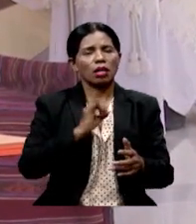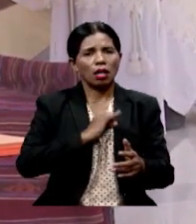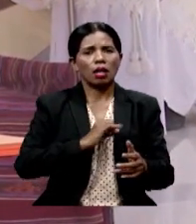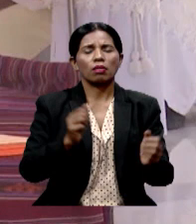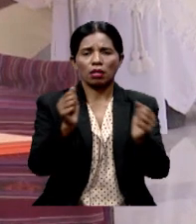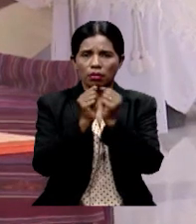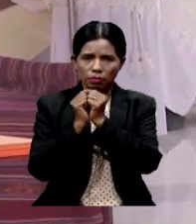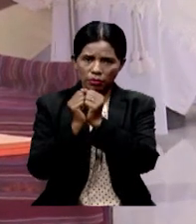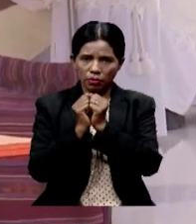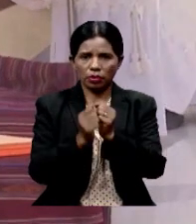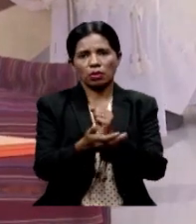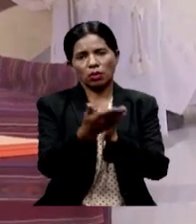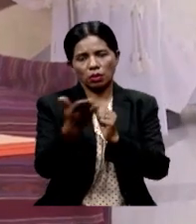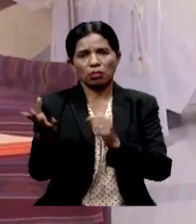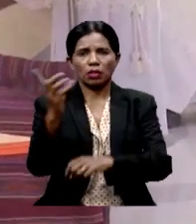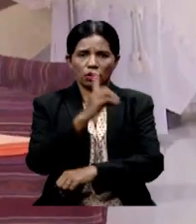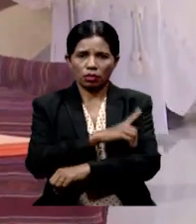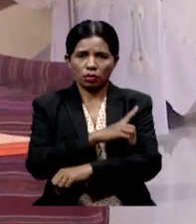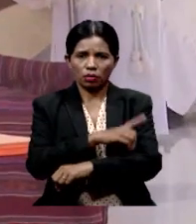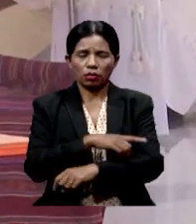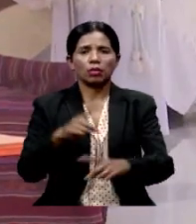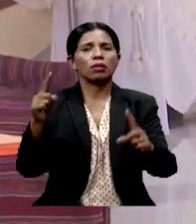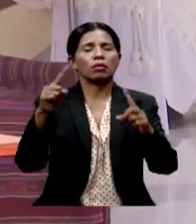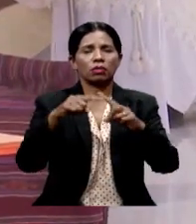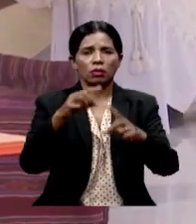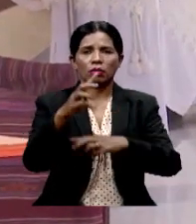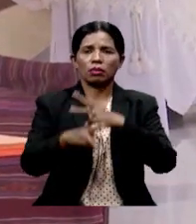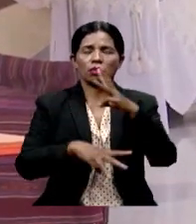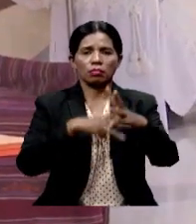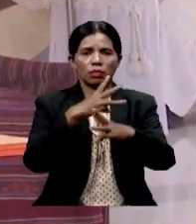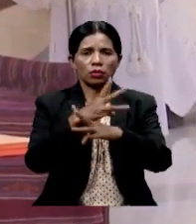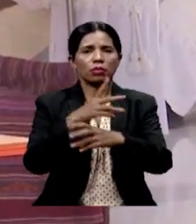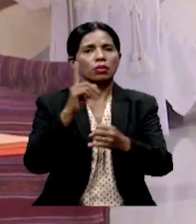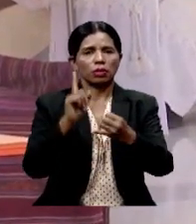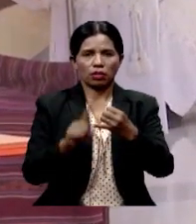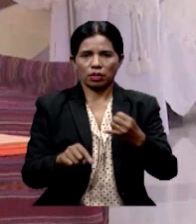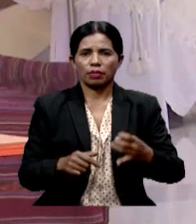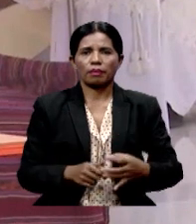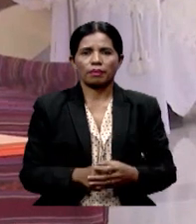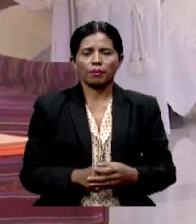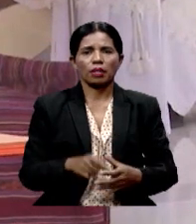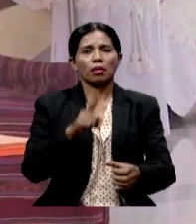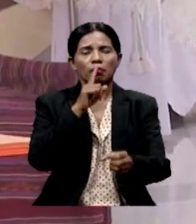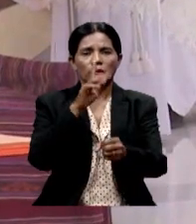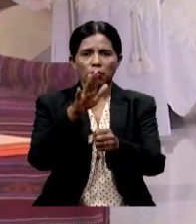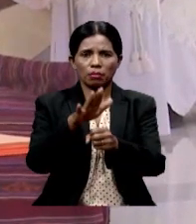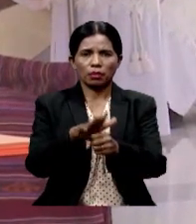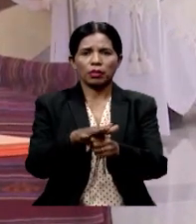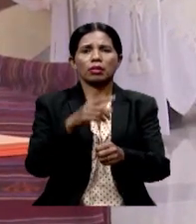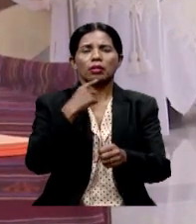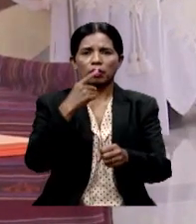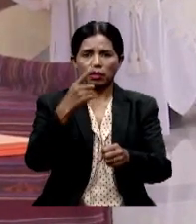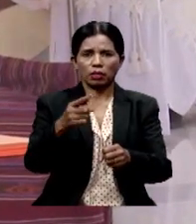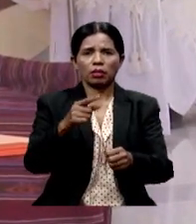hamutu, hoimi lorloran, to mundo nia rohan. Promessa ne perene,